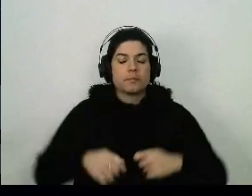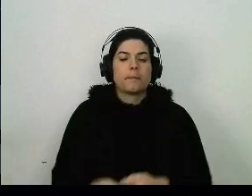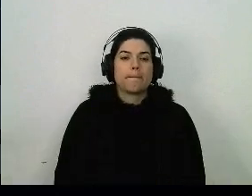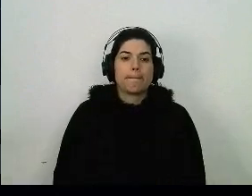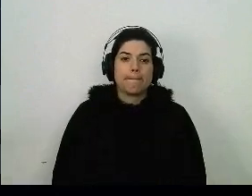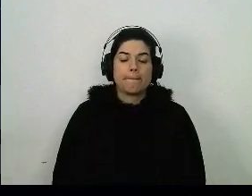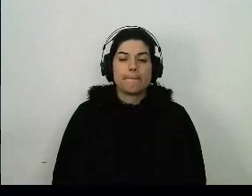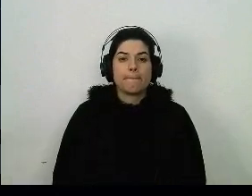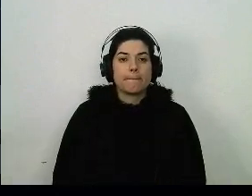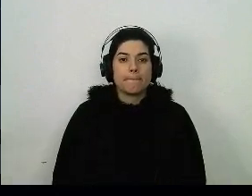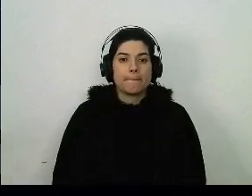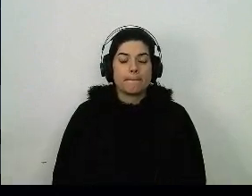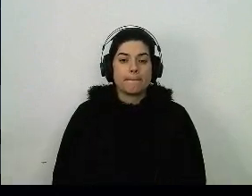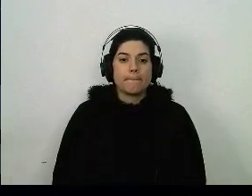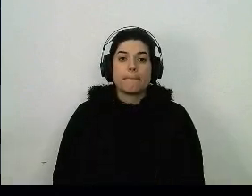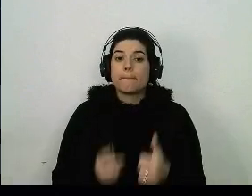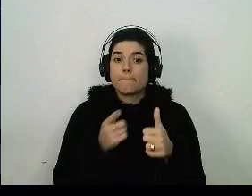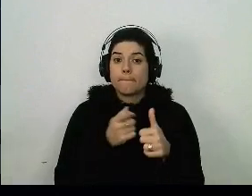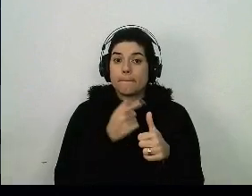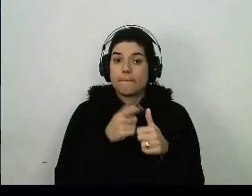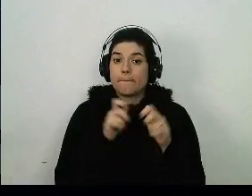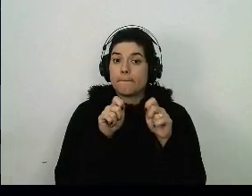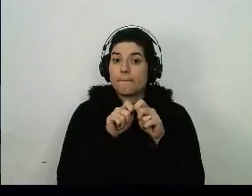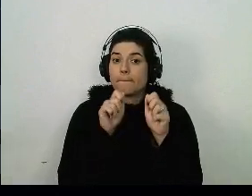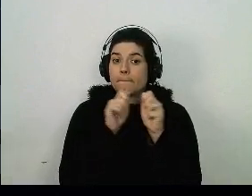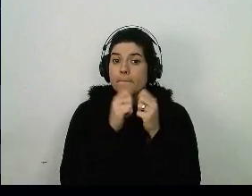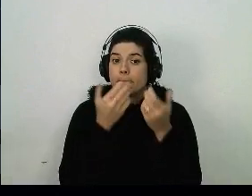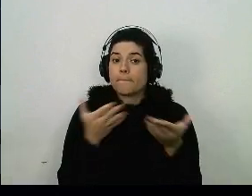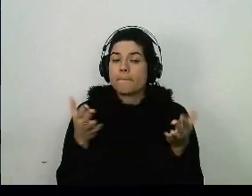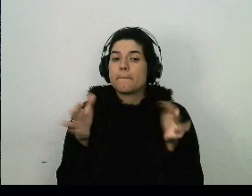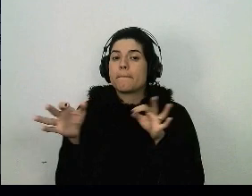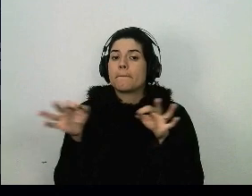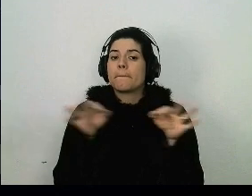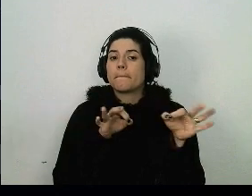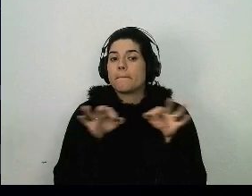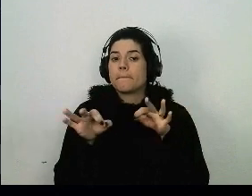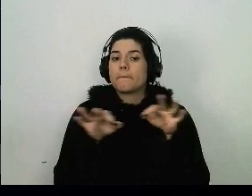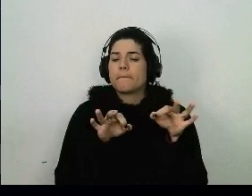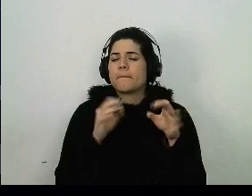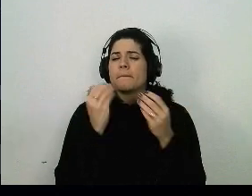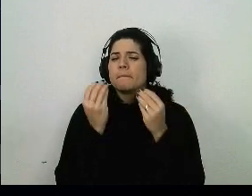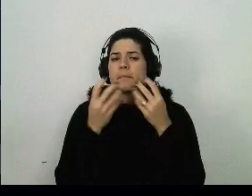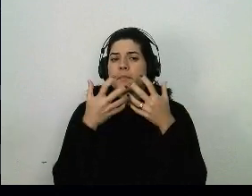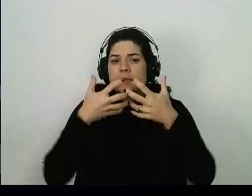Primeiro lado que eu vou fazer com vocês, como é que a gente constrói esse Ledger, como é que funciona.